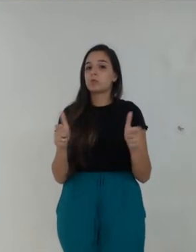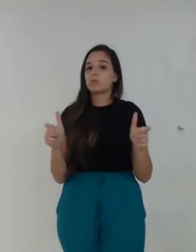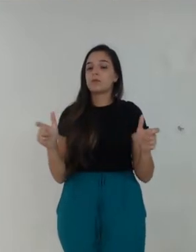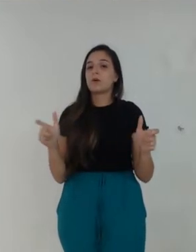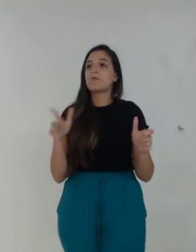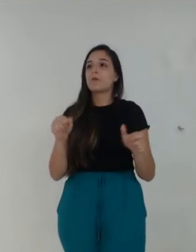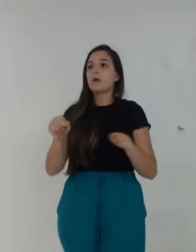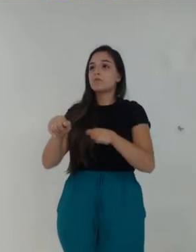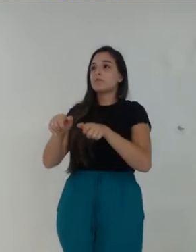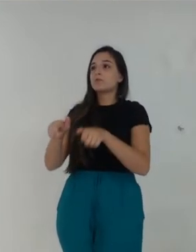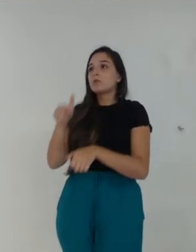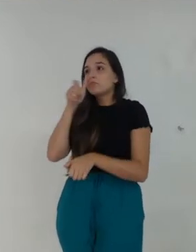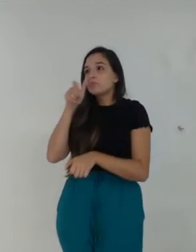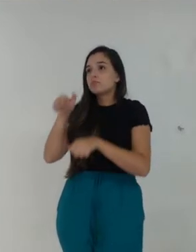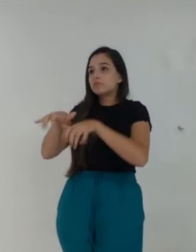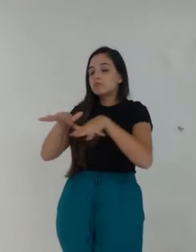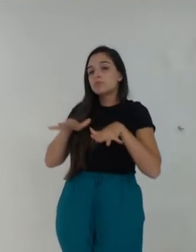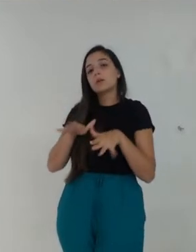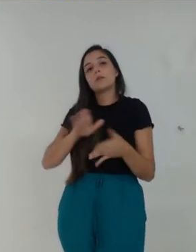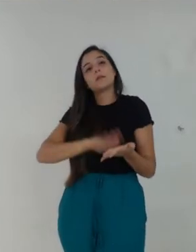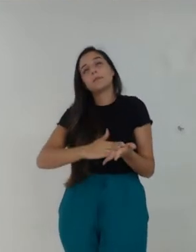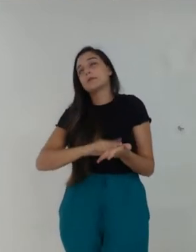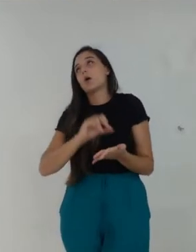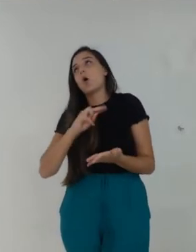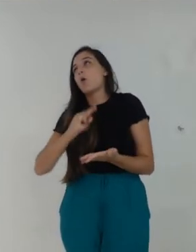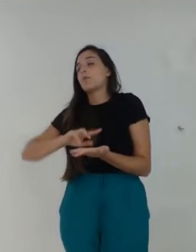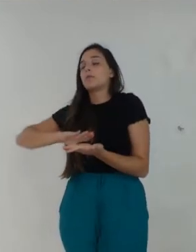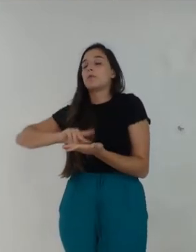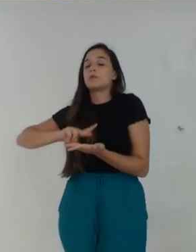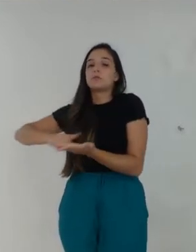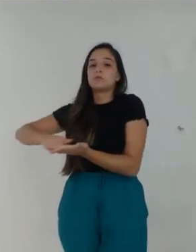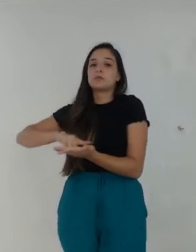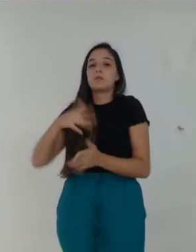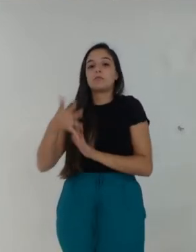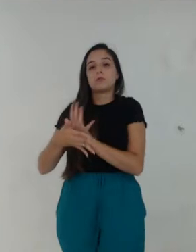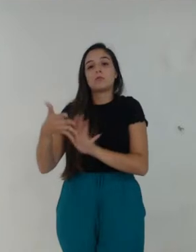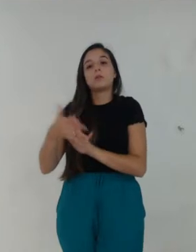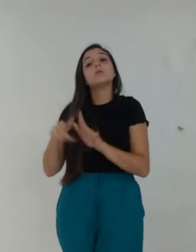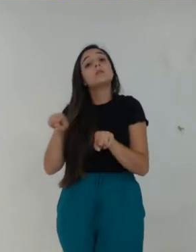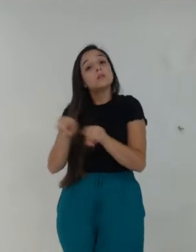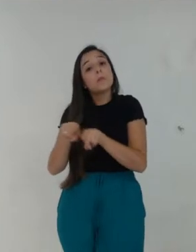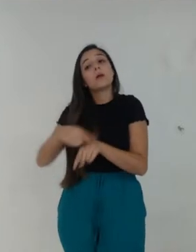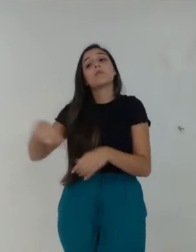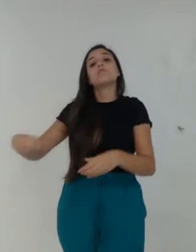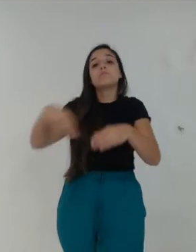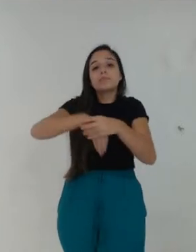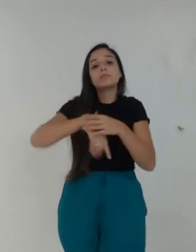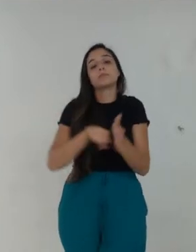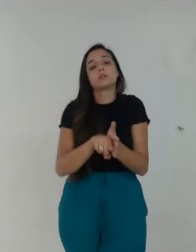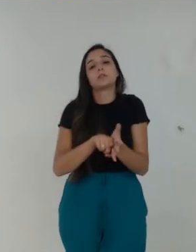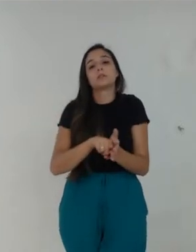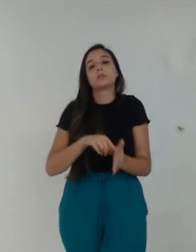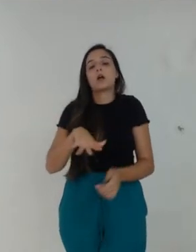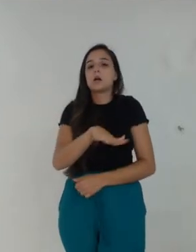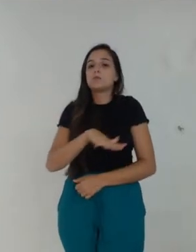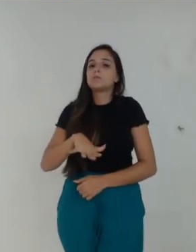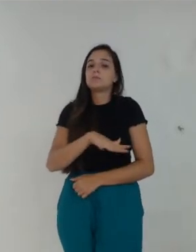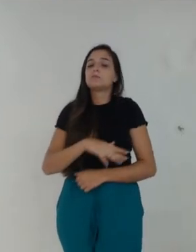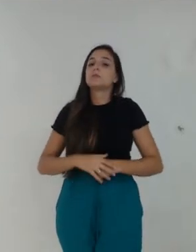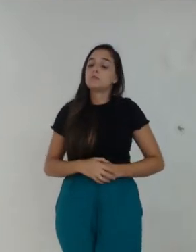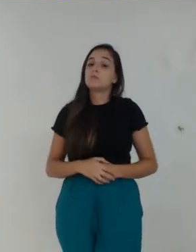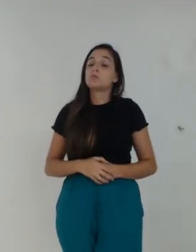ser atendida por tradução e interpretação de línguas de sinais, também pesquisando essa área. Hoje a gente tem um número